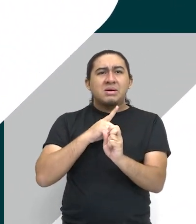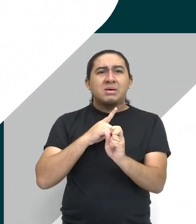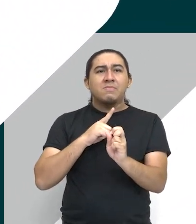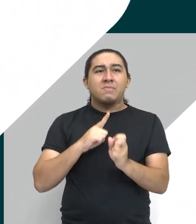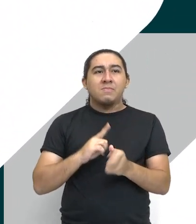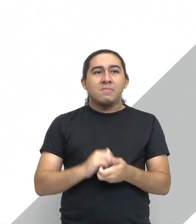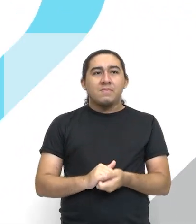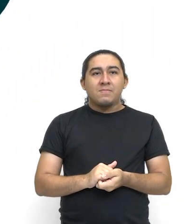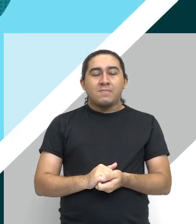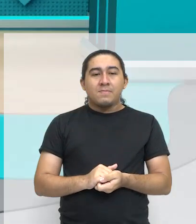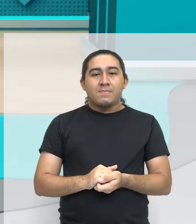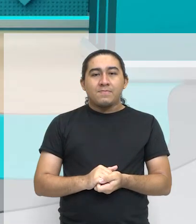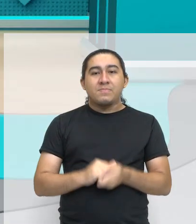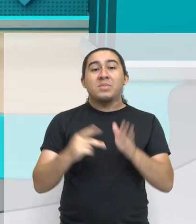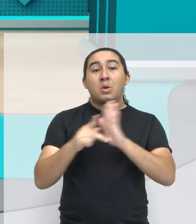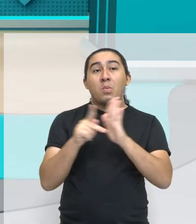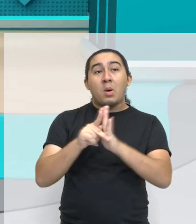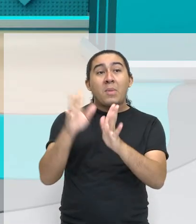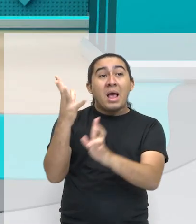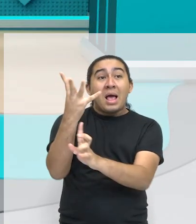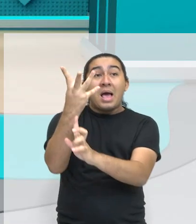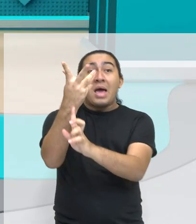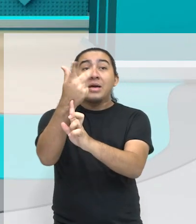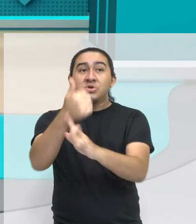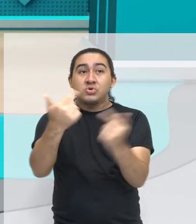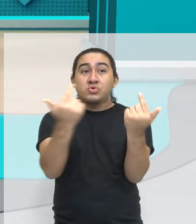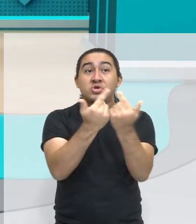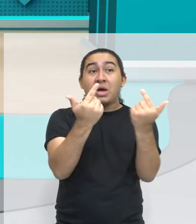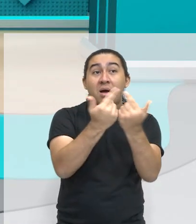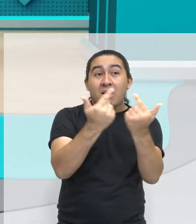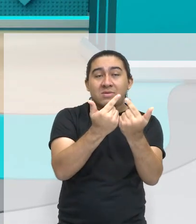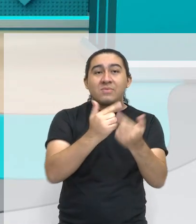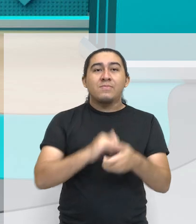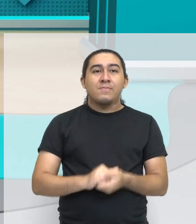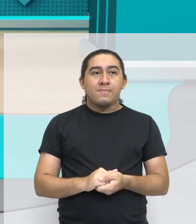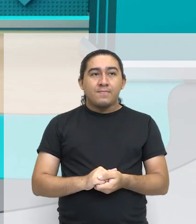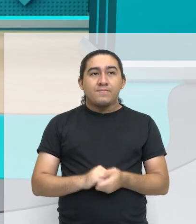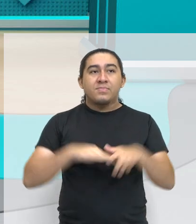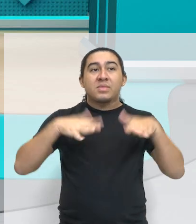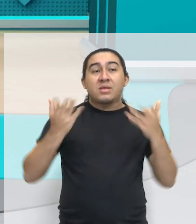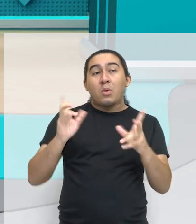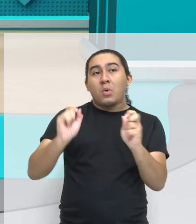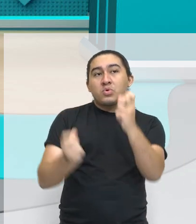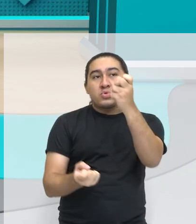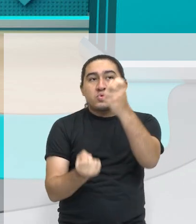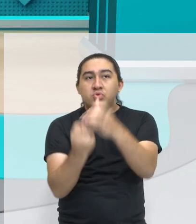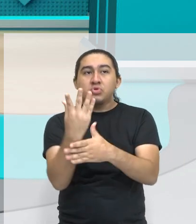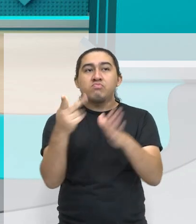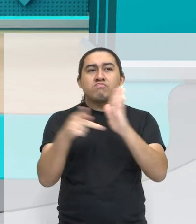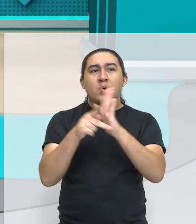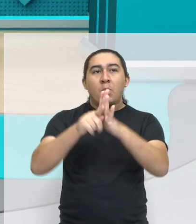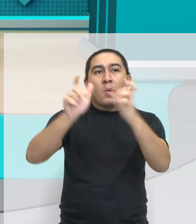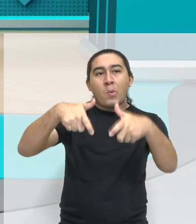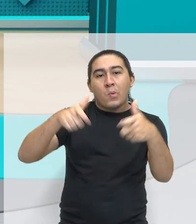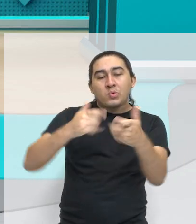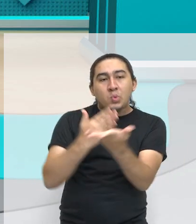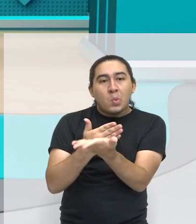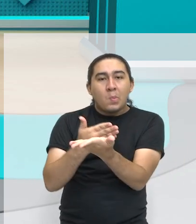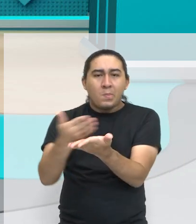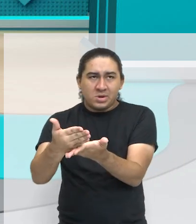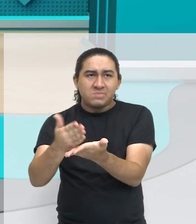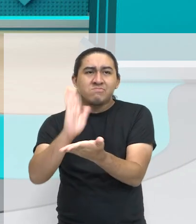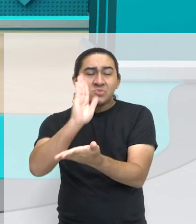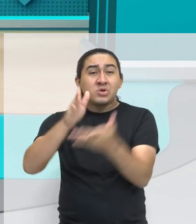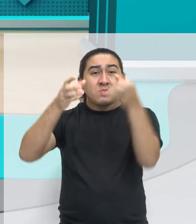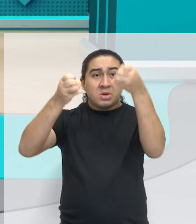do teatro. Tá? Então, esses corpos artísticos que foram formados, no início, como eu